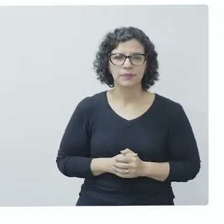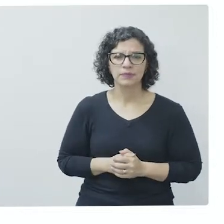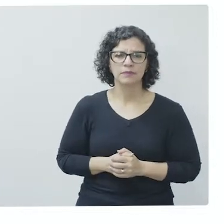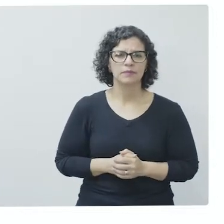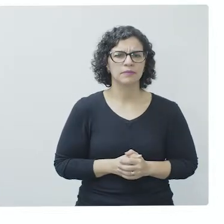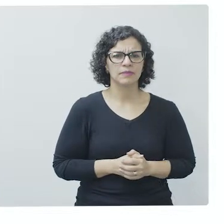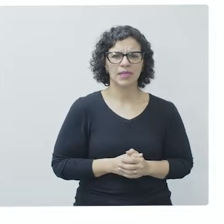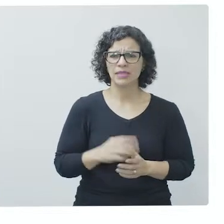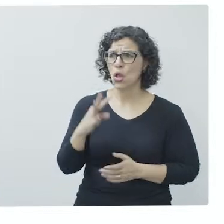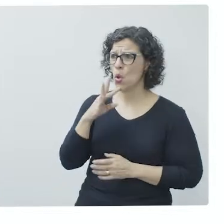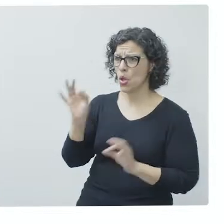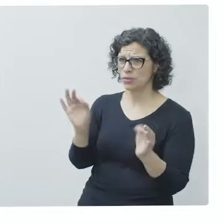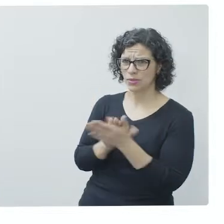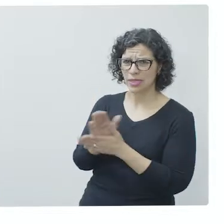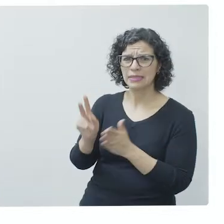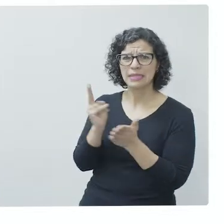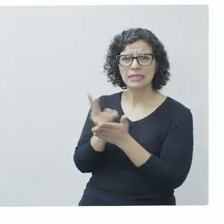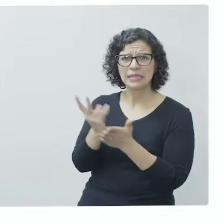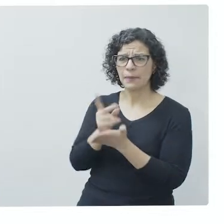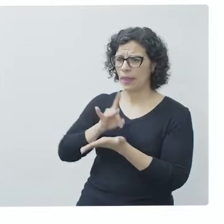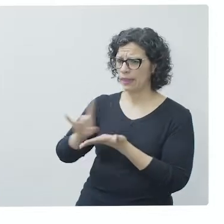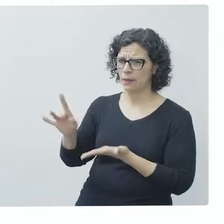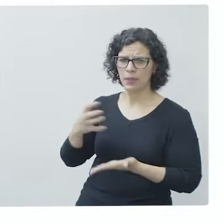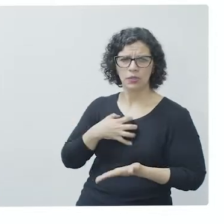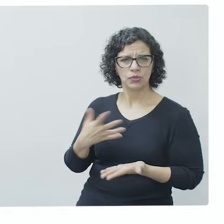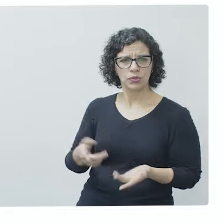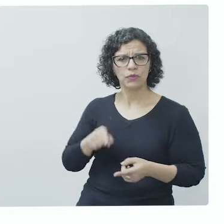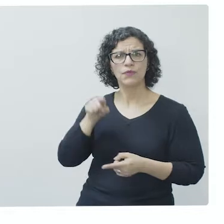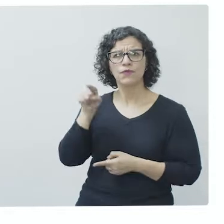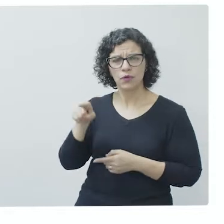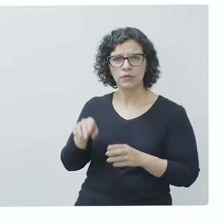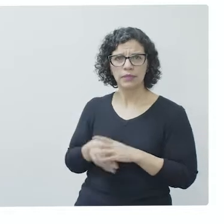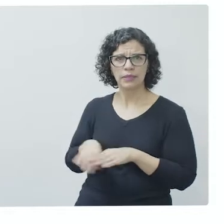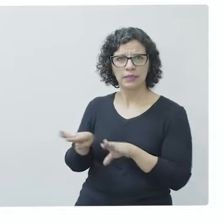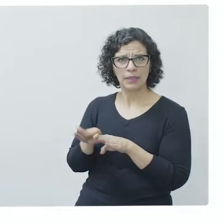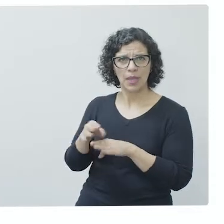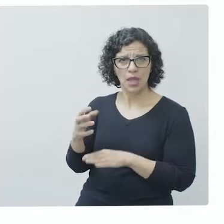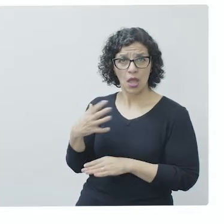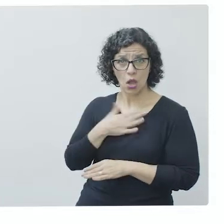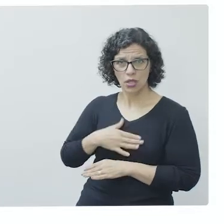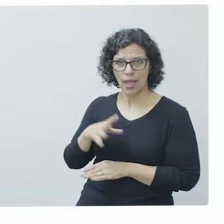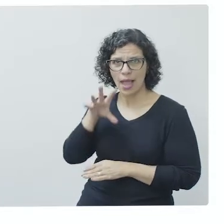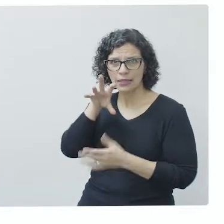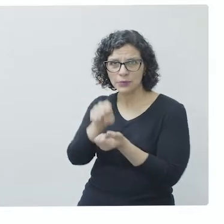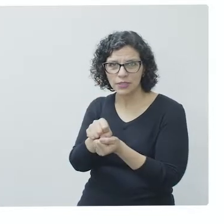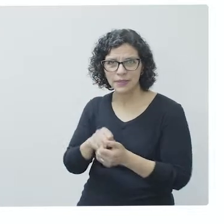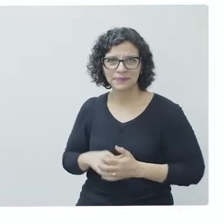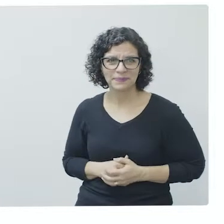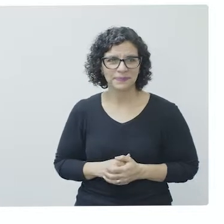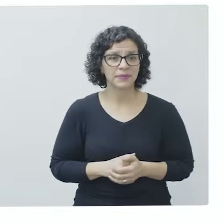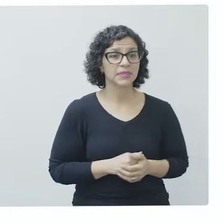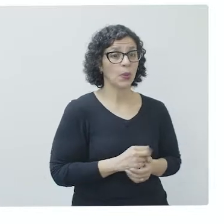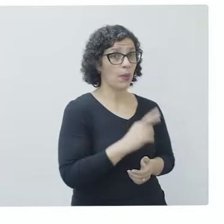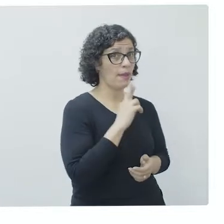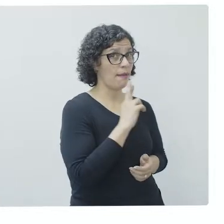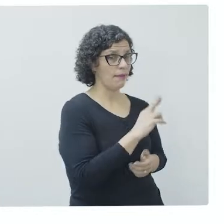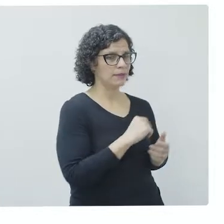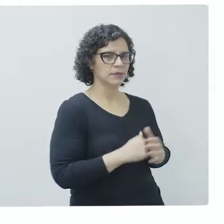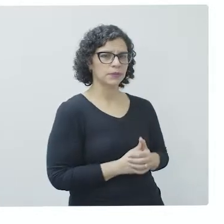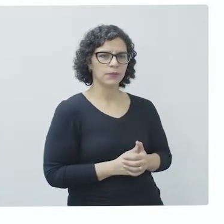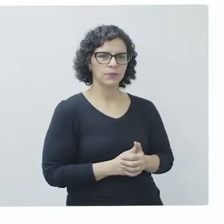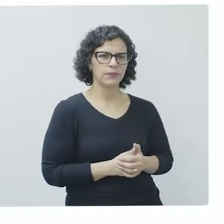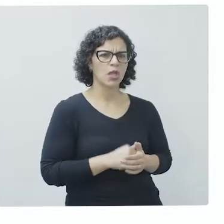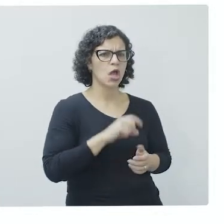eu não conheço, para mim, é sempre um inimigo. E você, gosta de morder? E o Ricardo